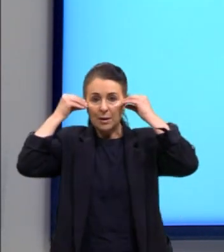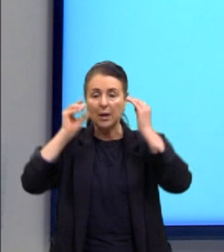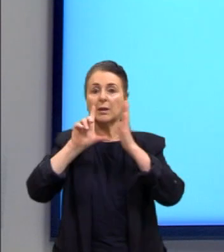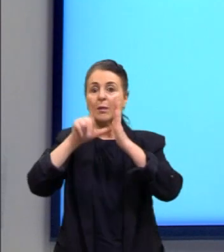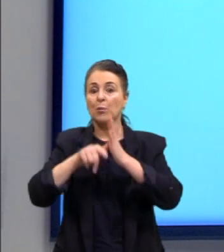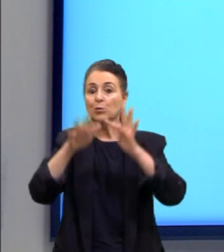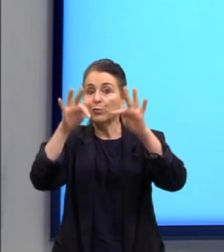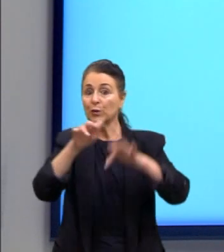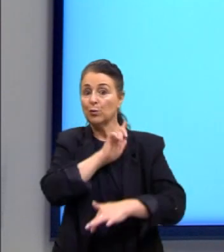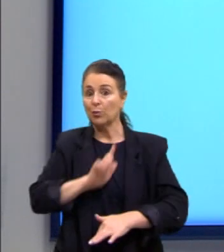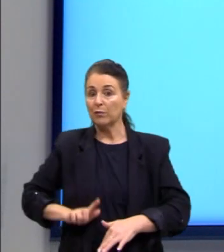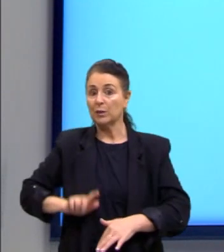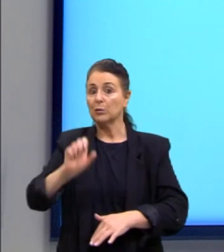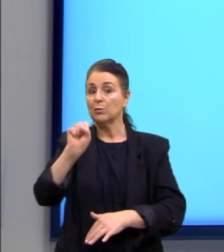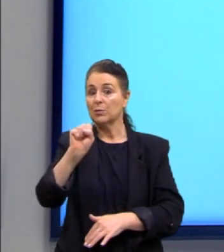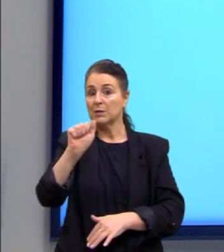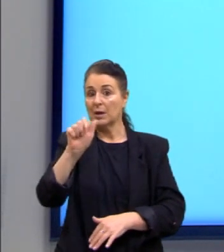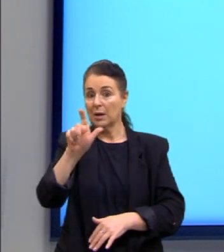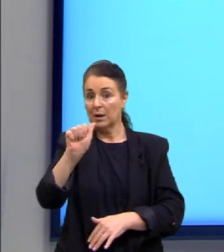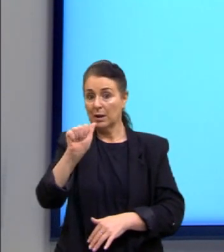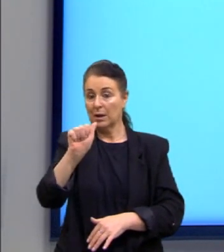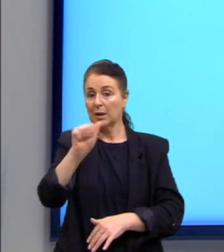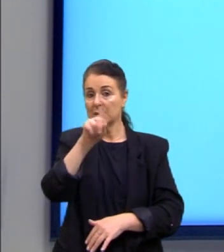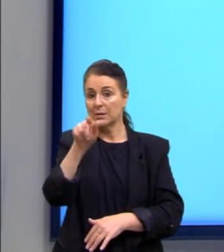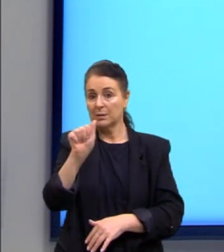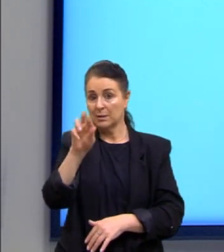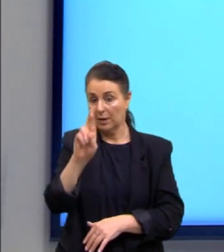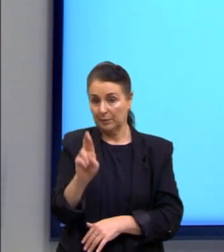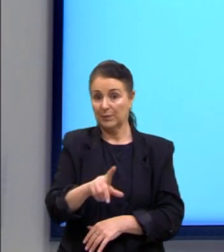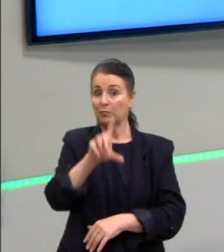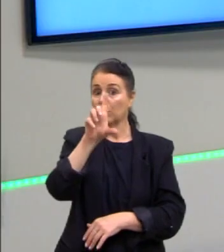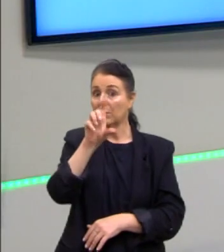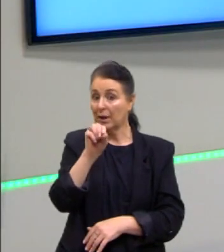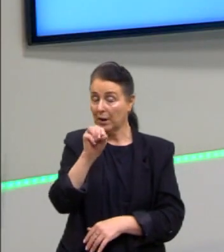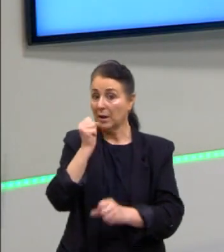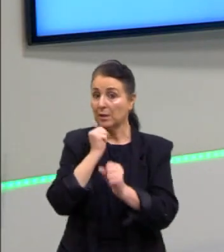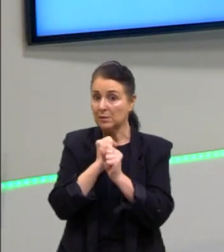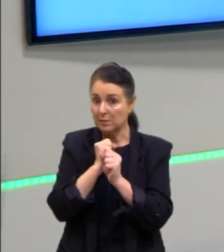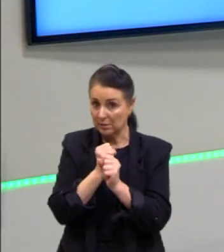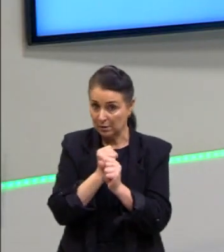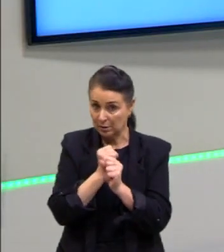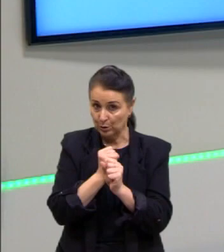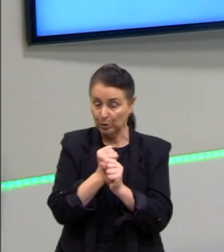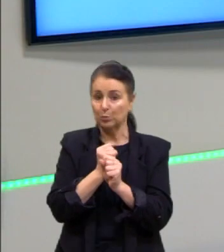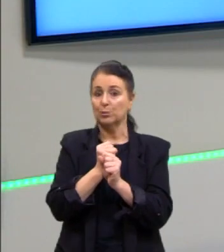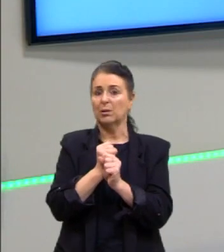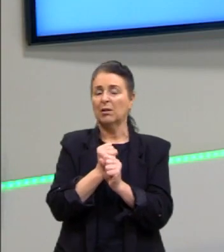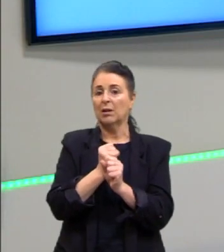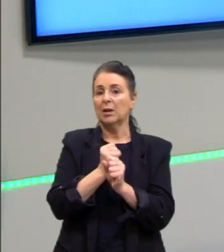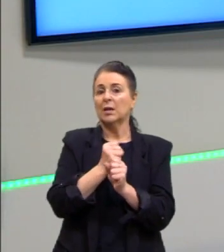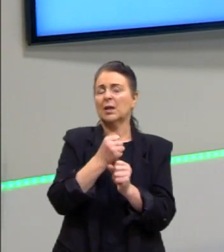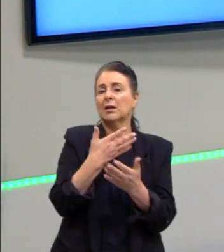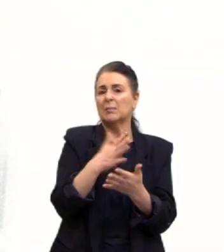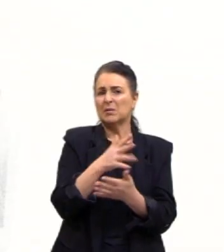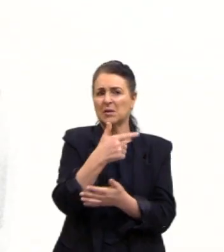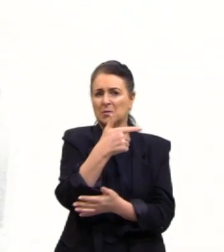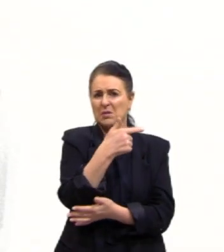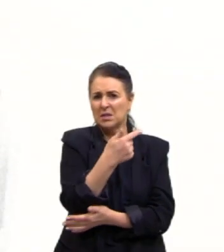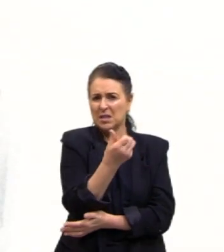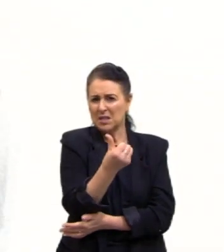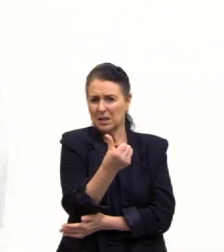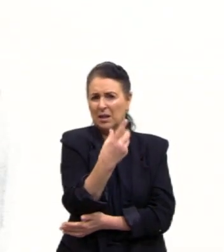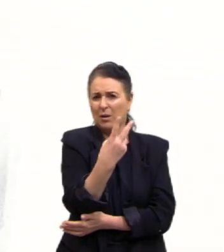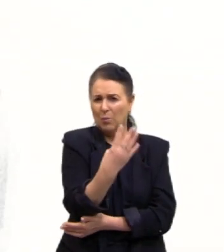né Moçambique teve por 10 anos né de 64 até 74,75 guerras Mas depois